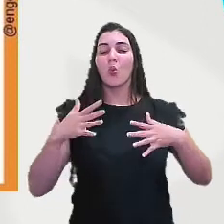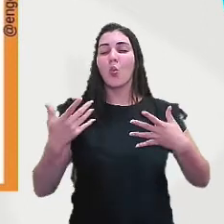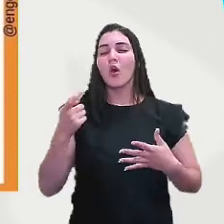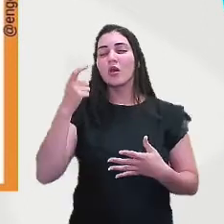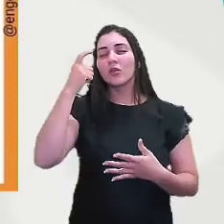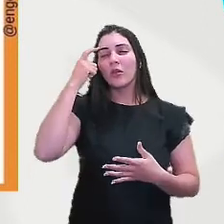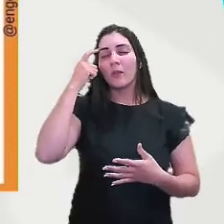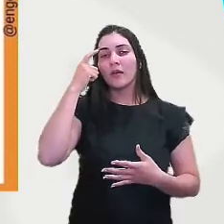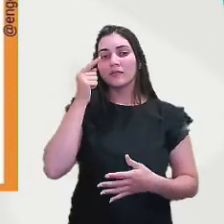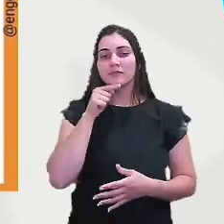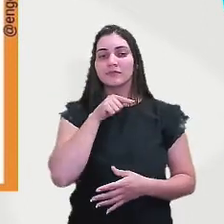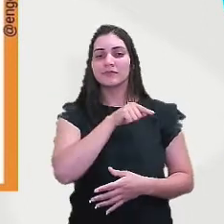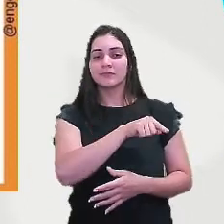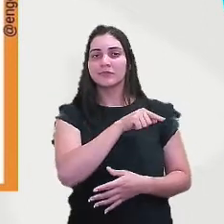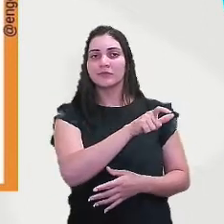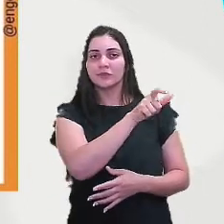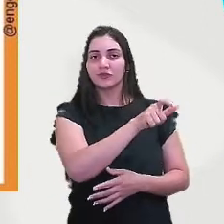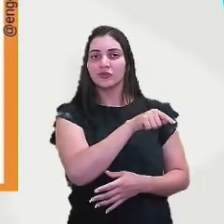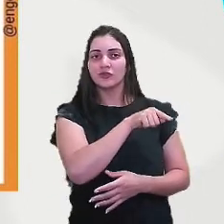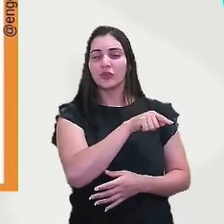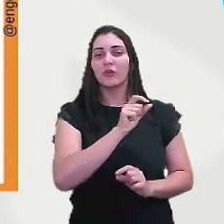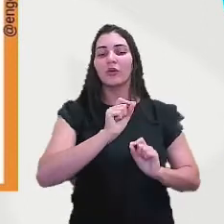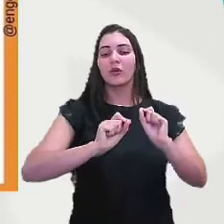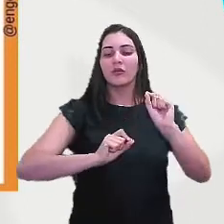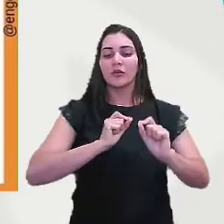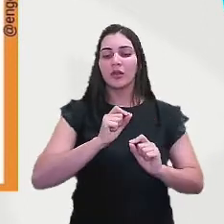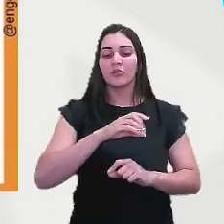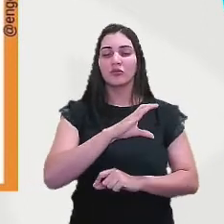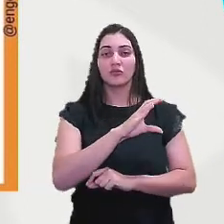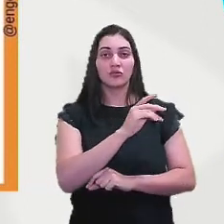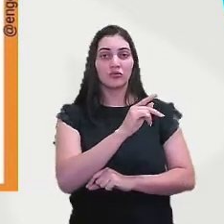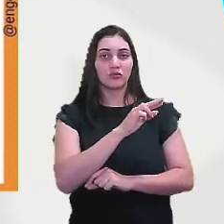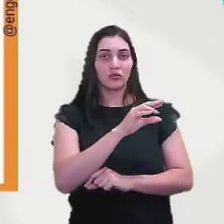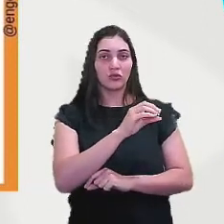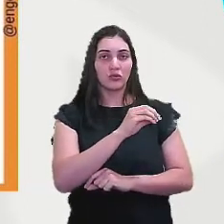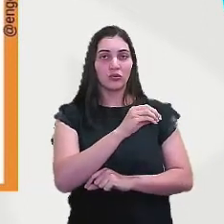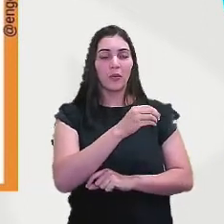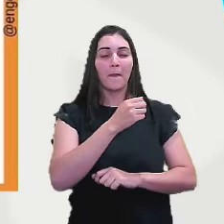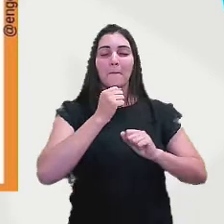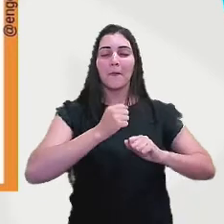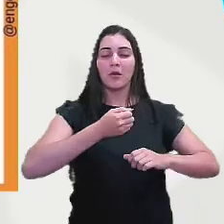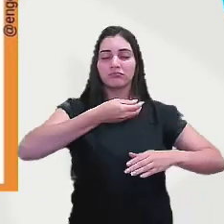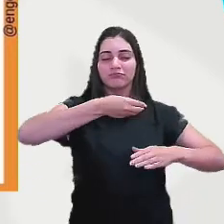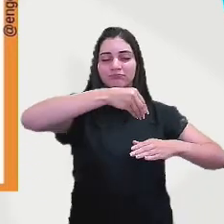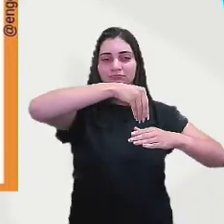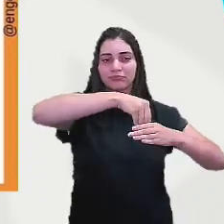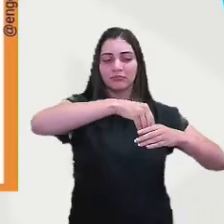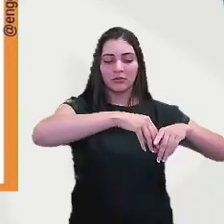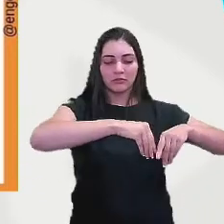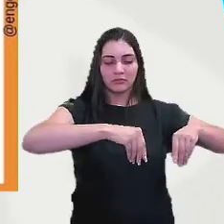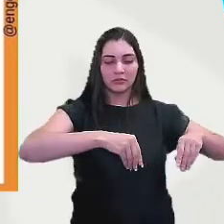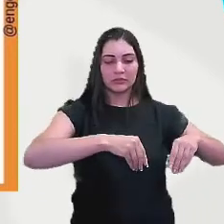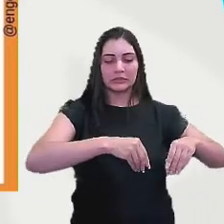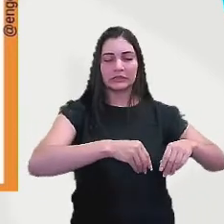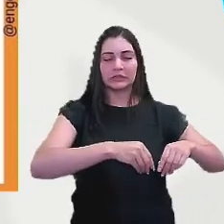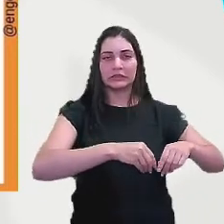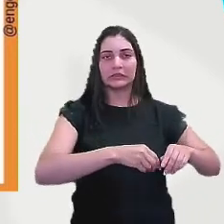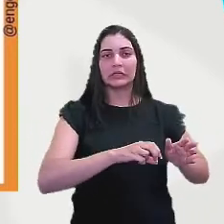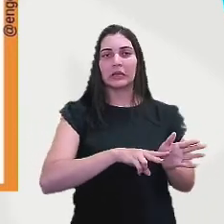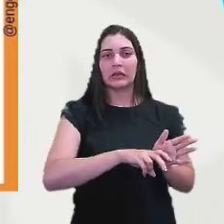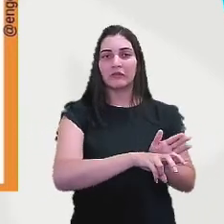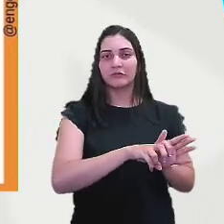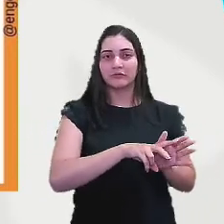lixão, local sem preparo. Chorume pode penetrar no solo e contaminar o lençol